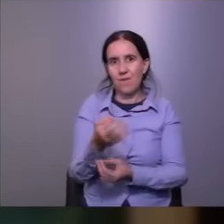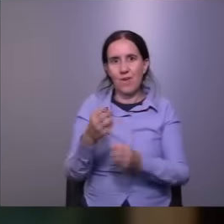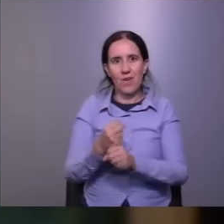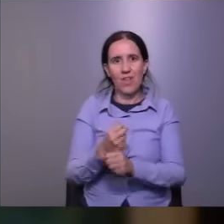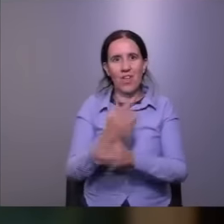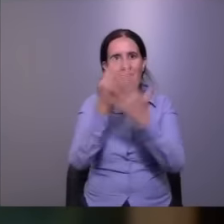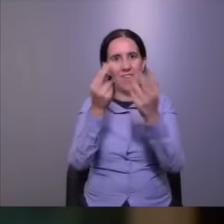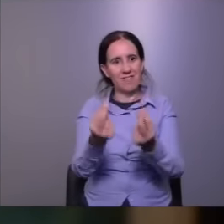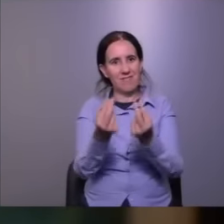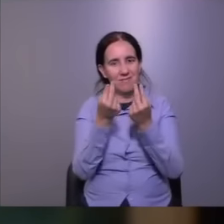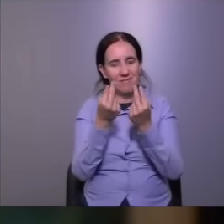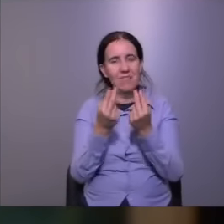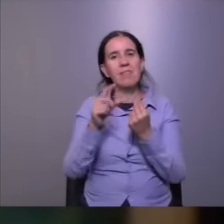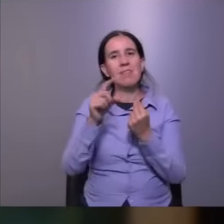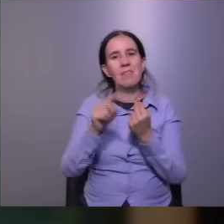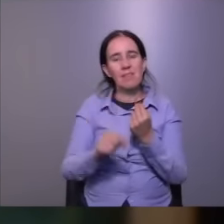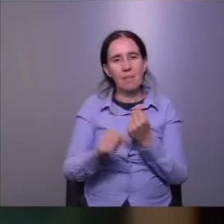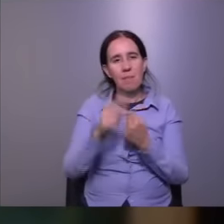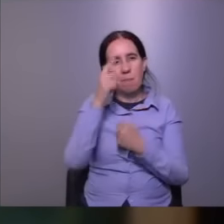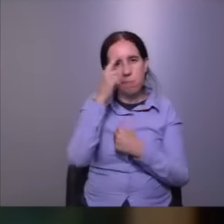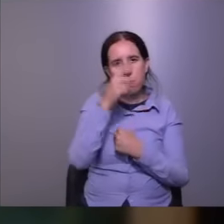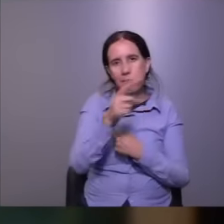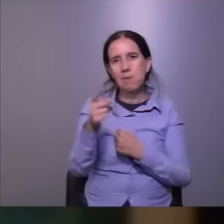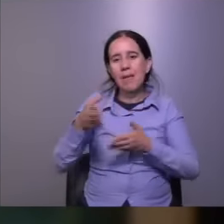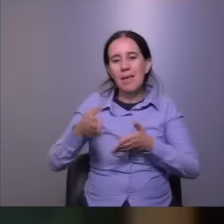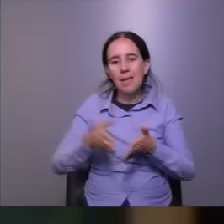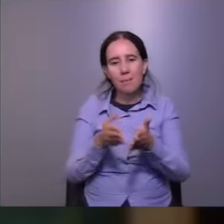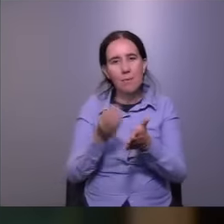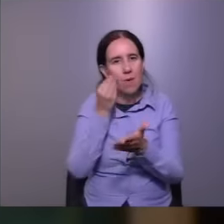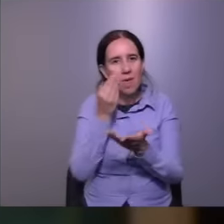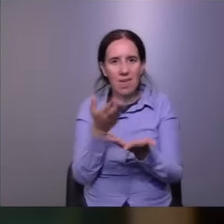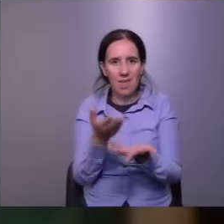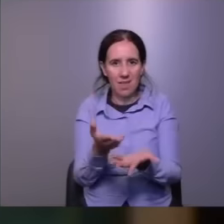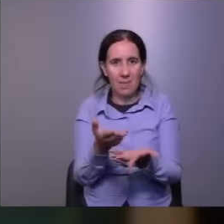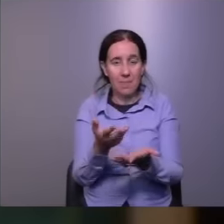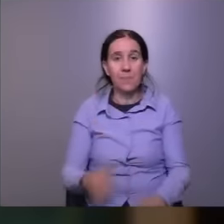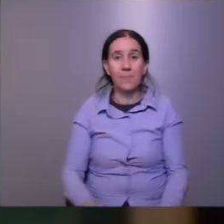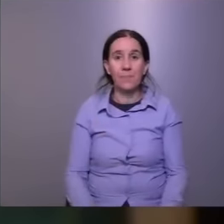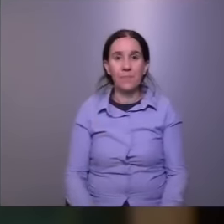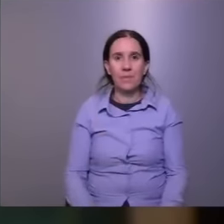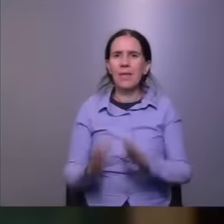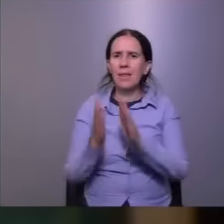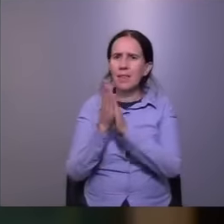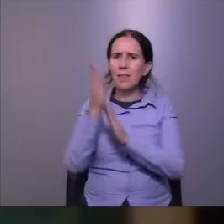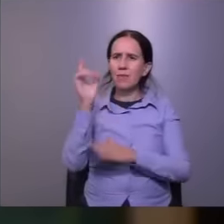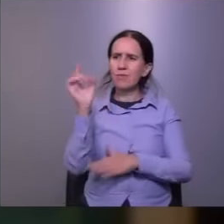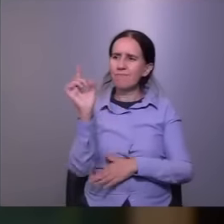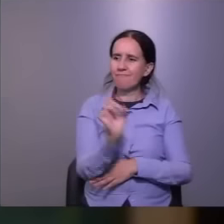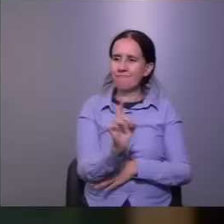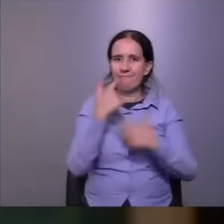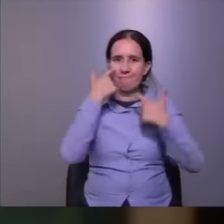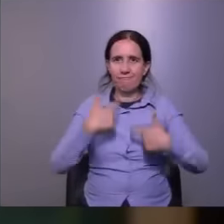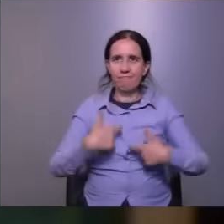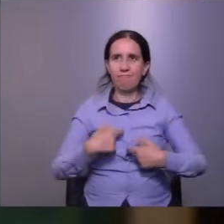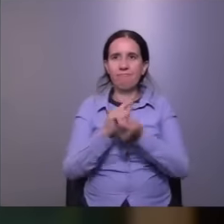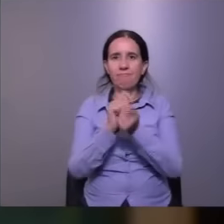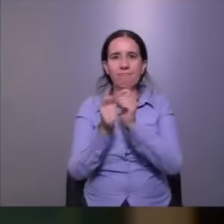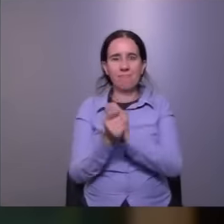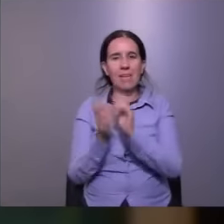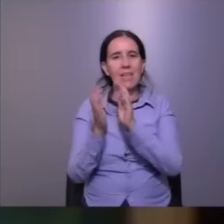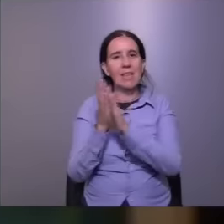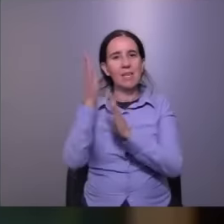quer estar com a sua criatura para que ela possa não só contemplar a sua glória, mas reconhecê-la como meta do